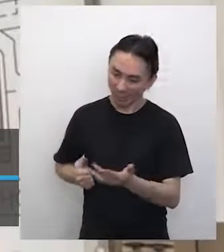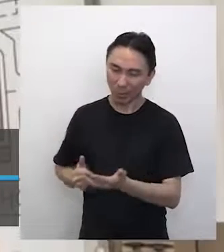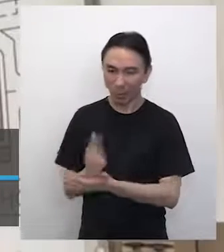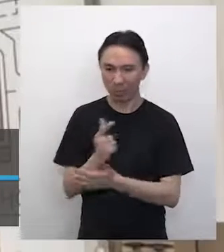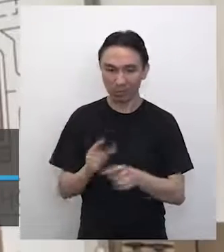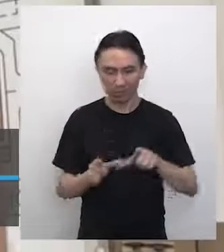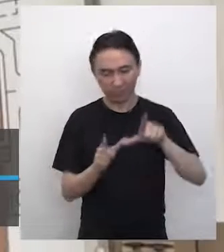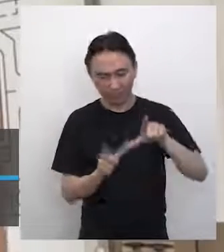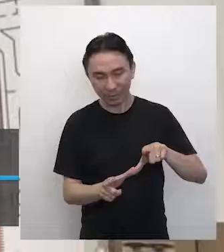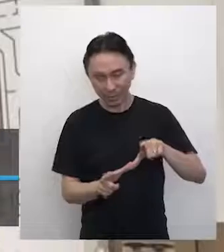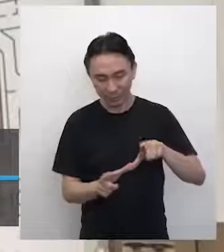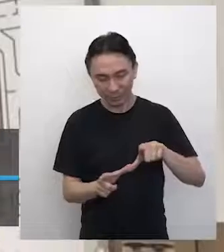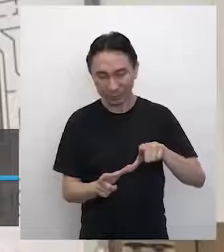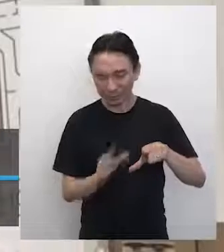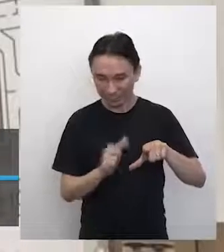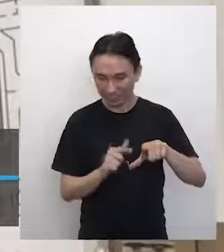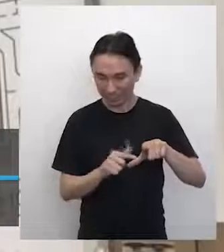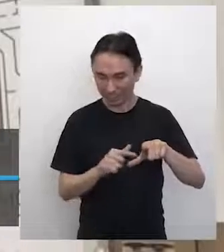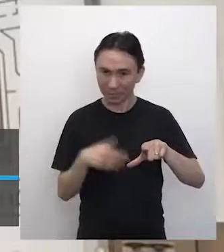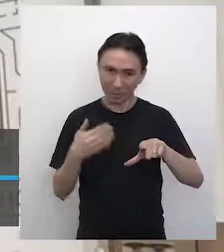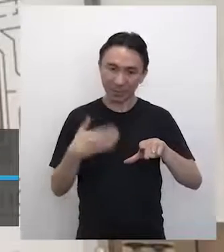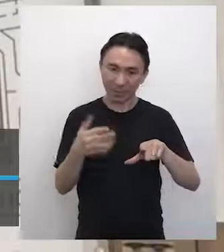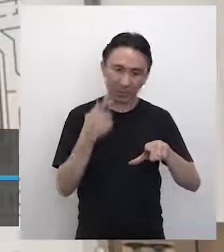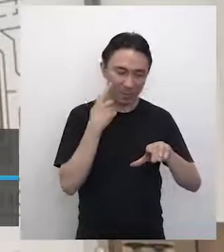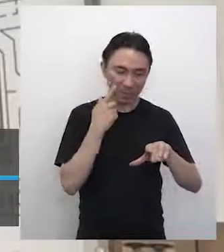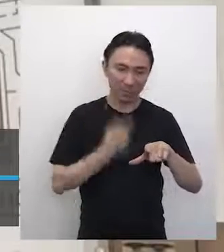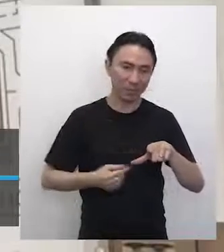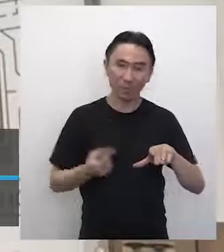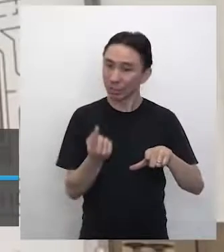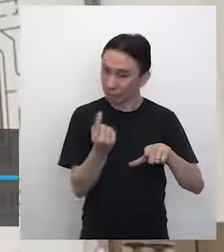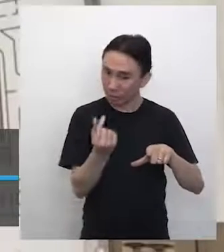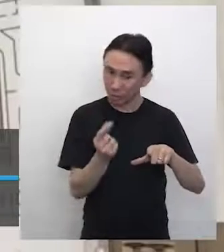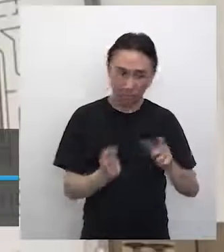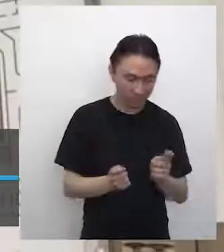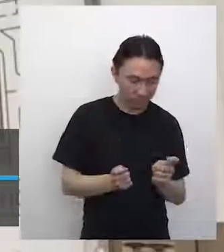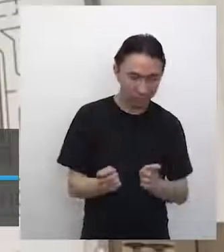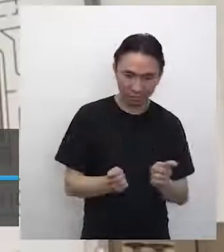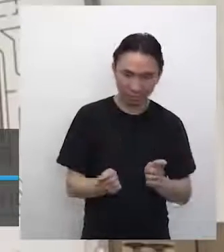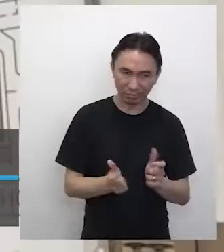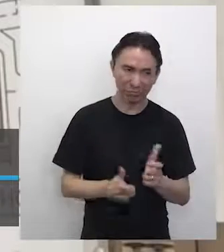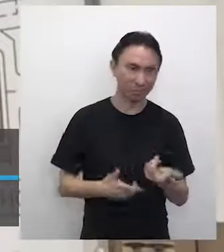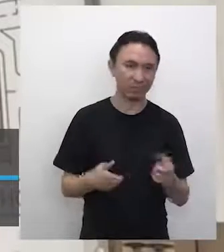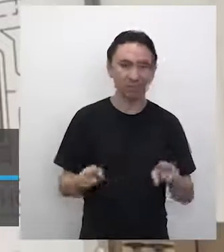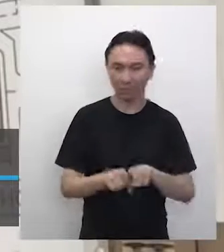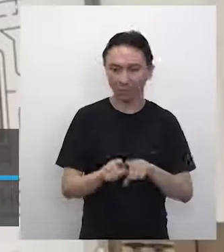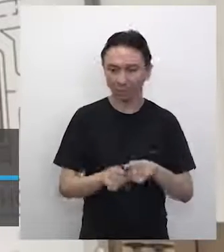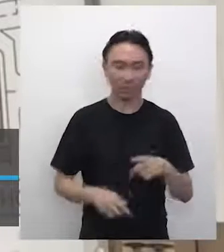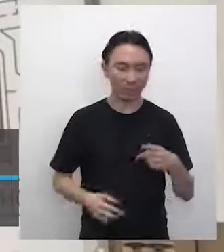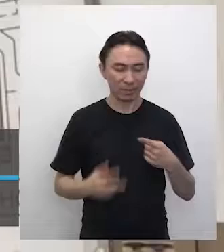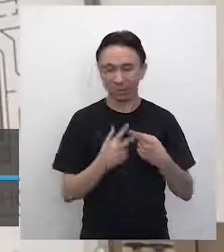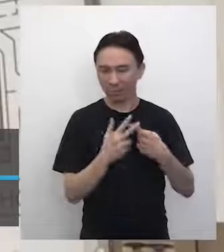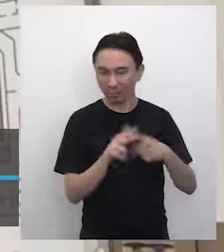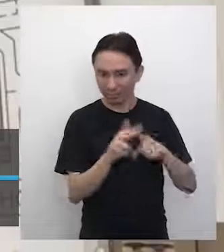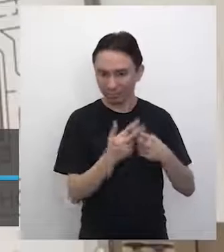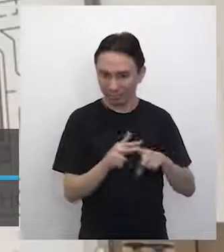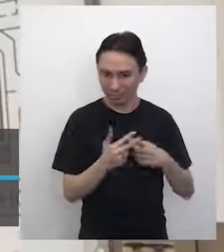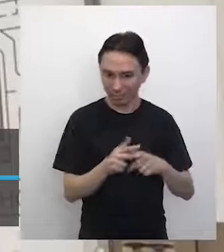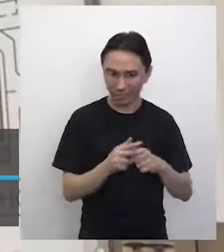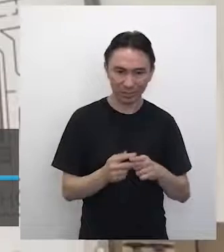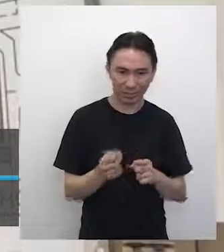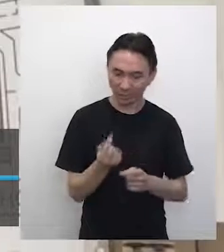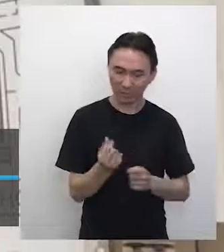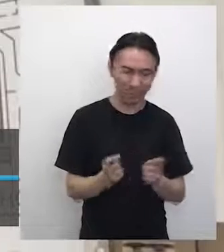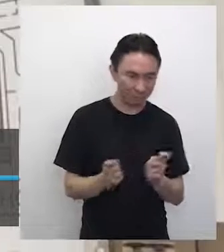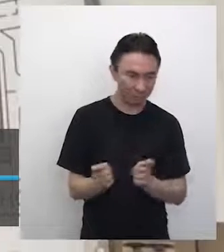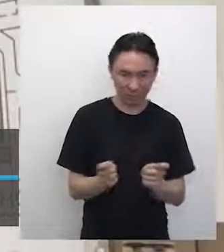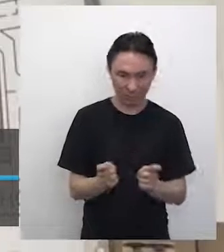para você ter, assim, depois essa energia solar, para você poder fazer a manutenção, o custo é baixo, né? Que eu entendi